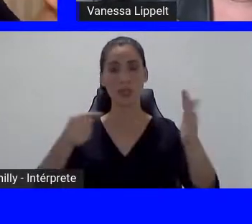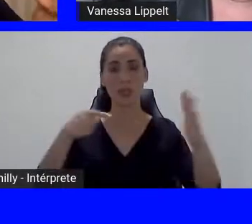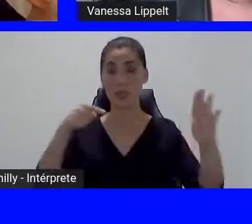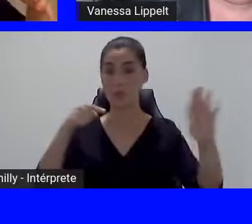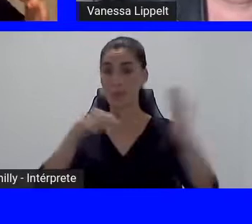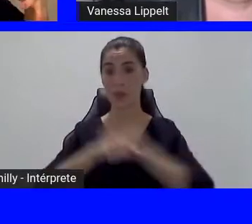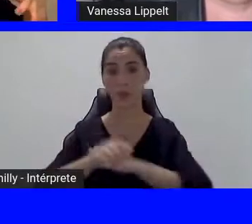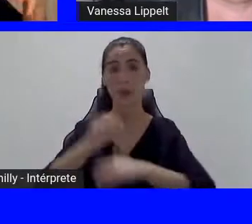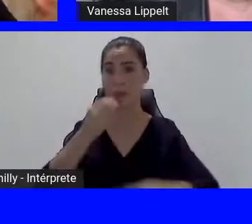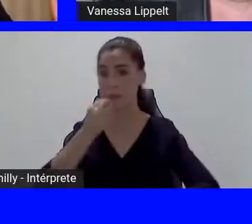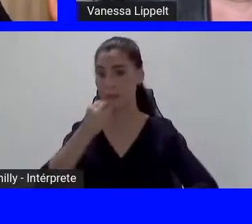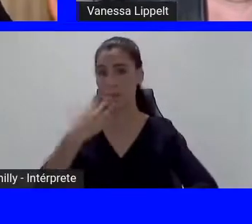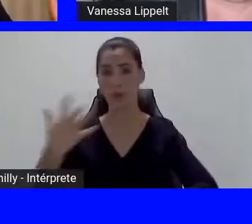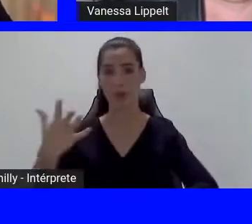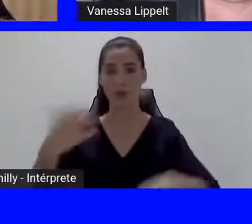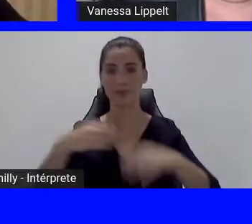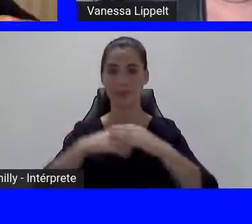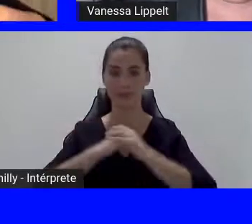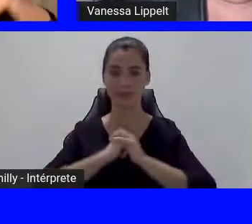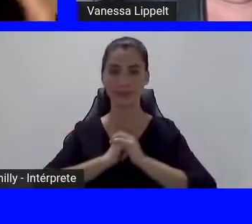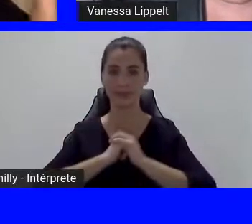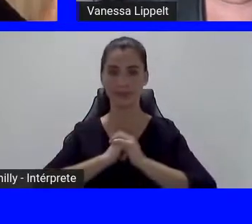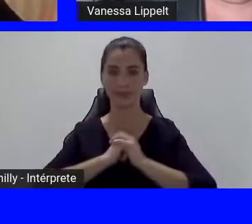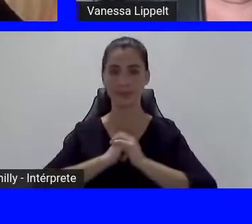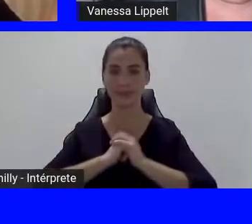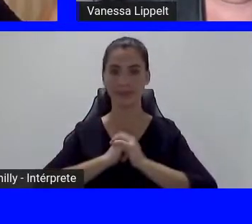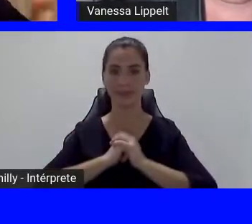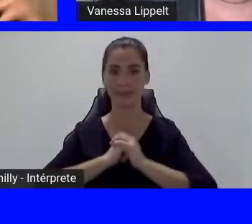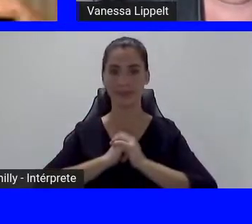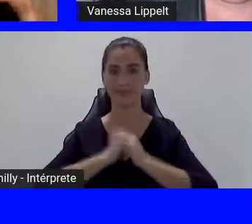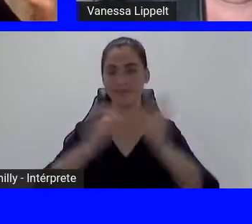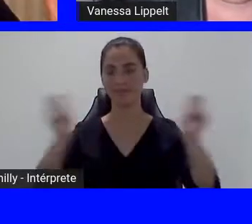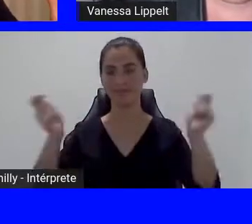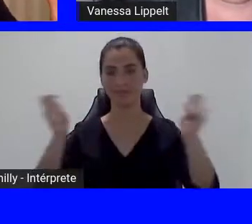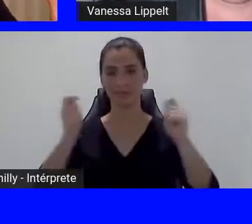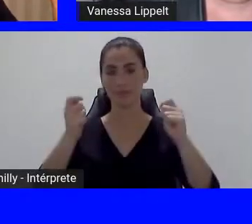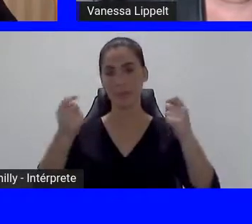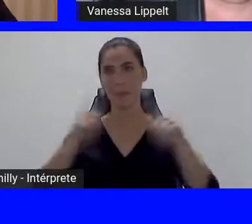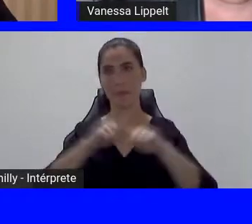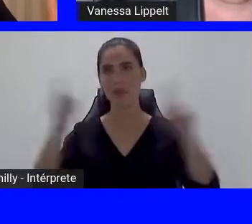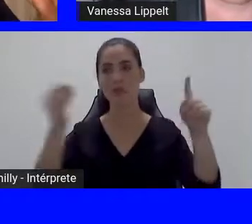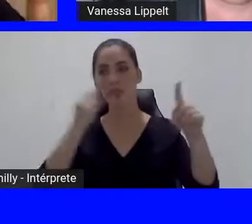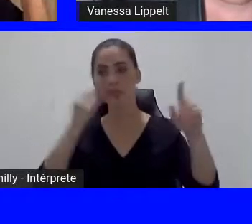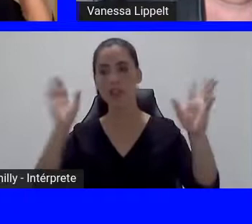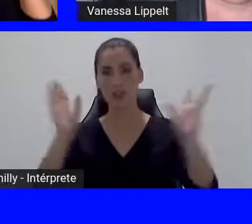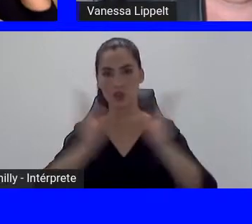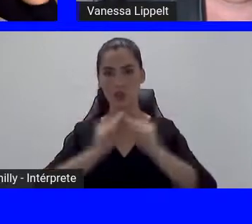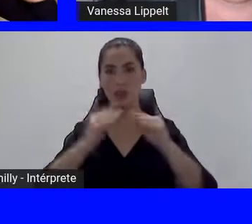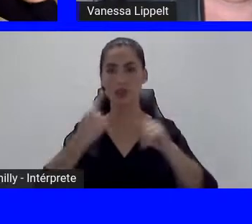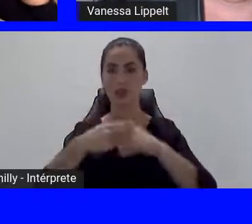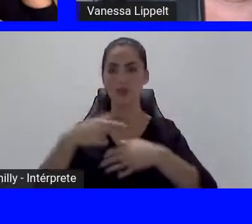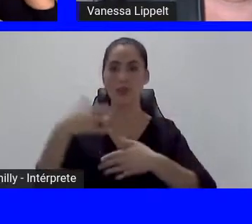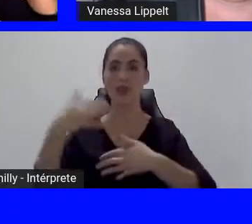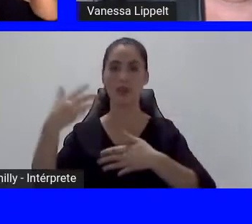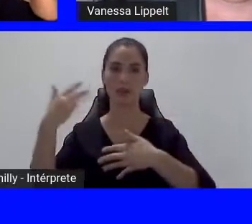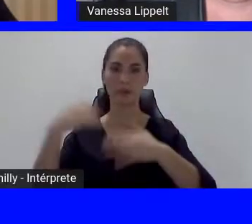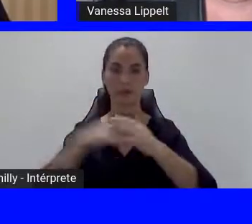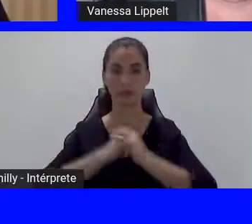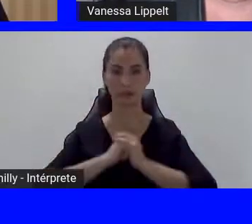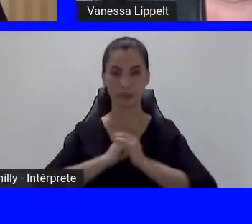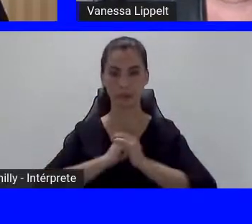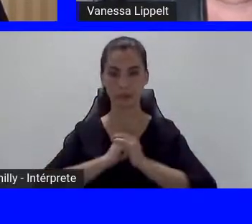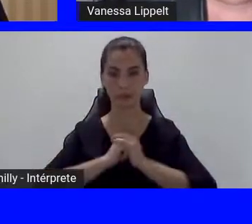Isso. Né? É muito boa. Porque permite a gente, mas eu vou procurar sintetizar o máximo possível. Quem quer que o